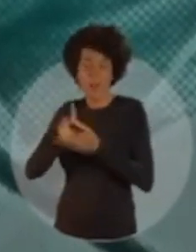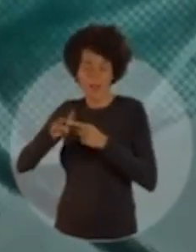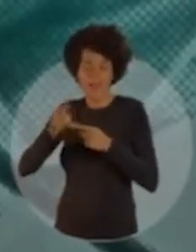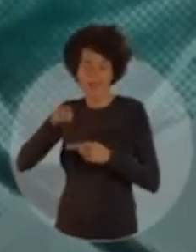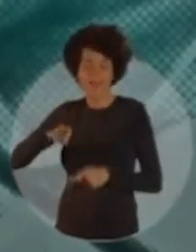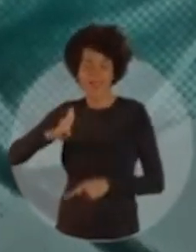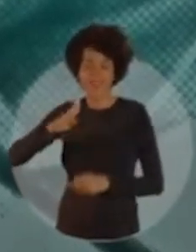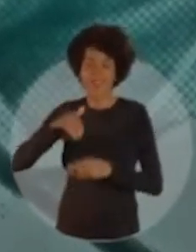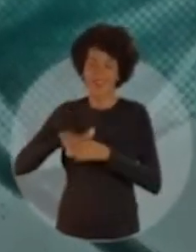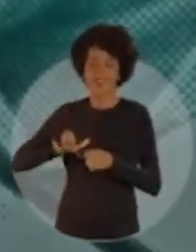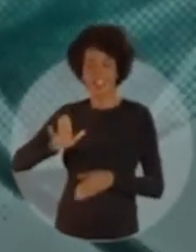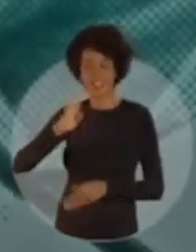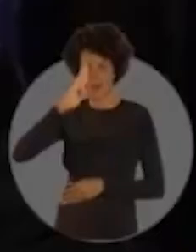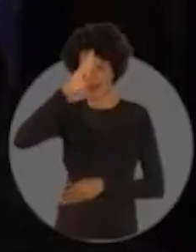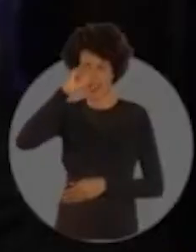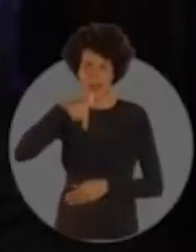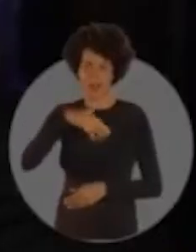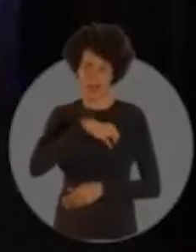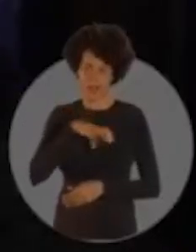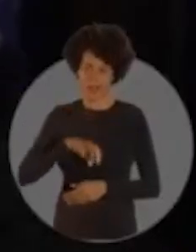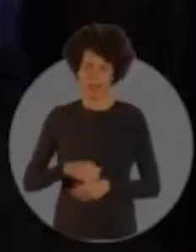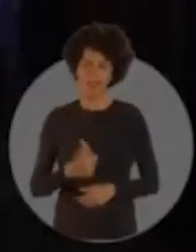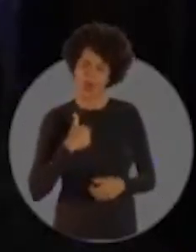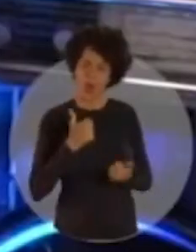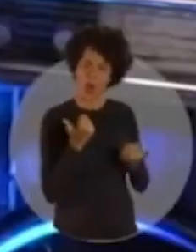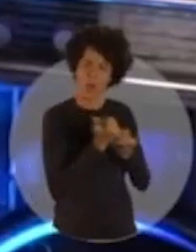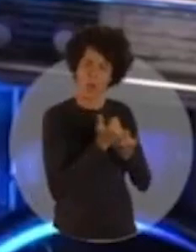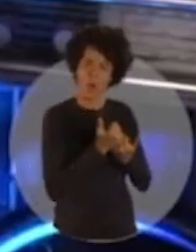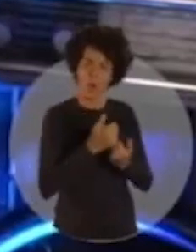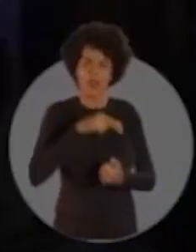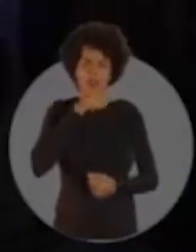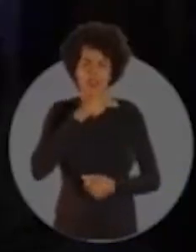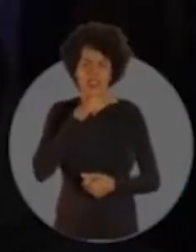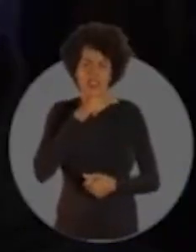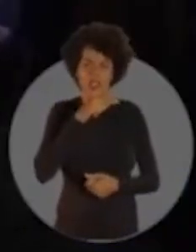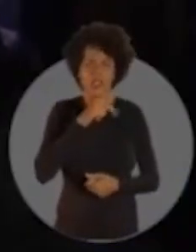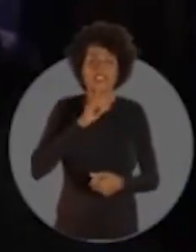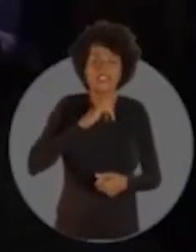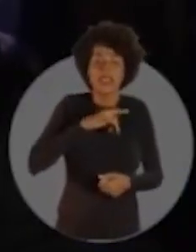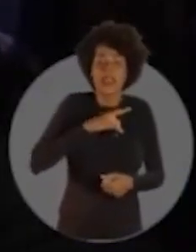é o candidato de bolsonaro na Bahia eu apoio você